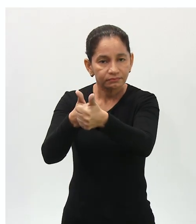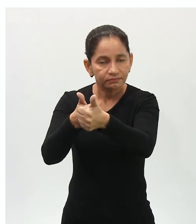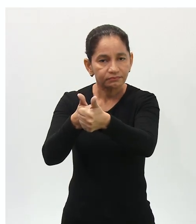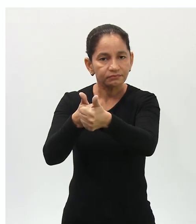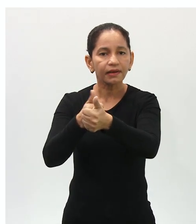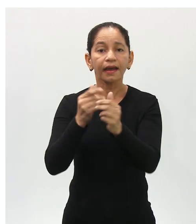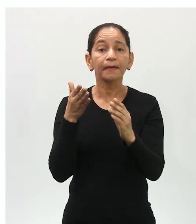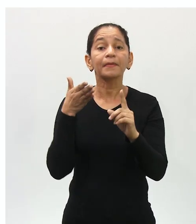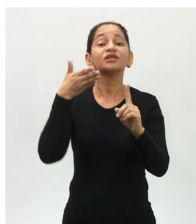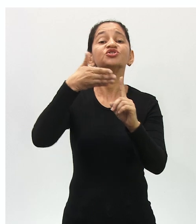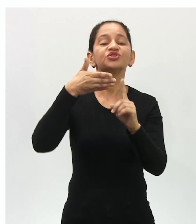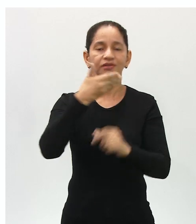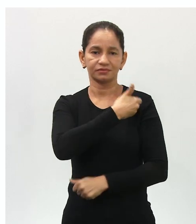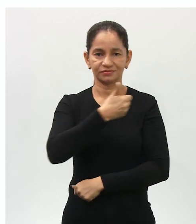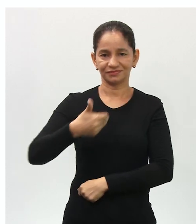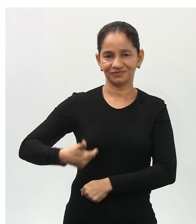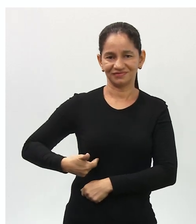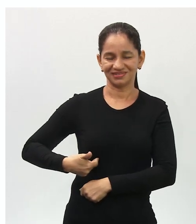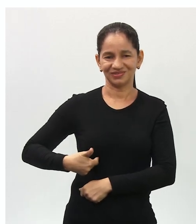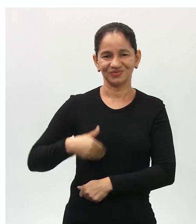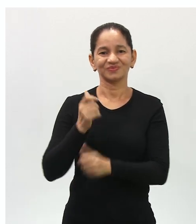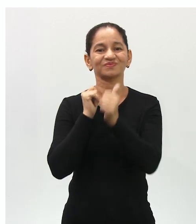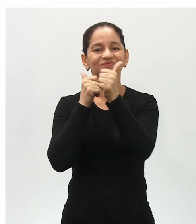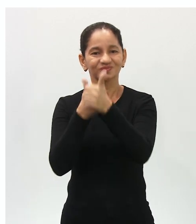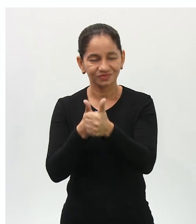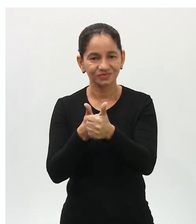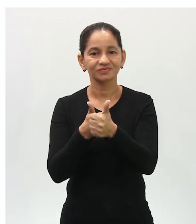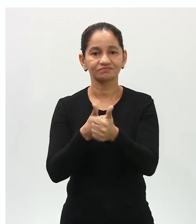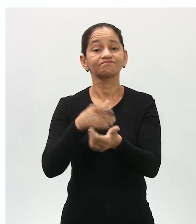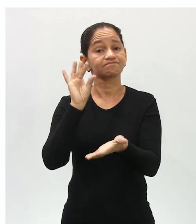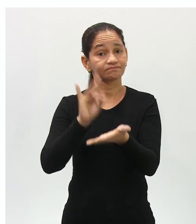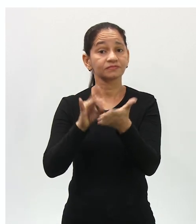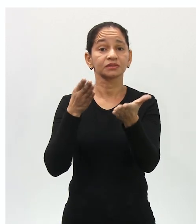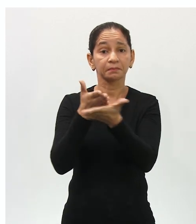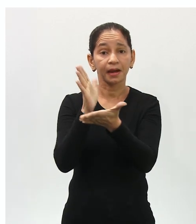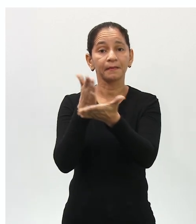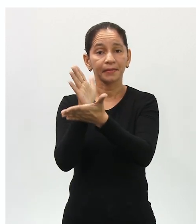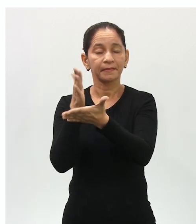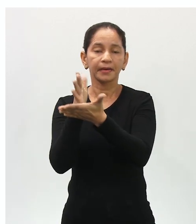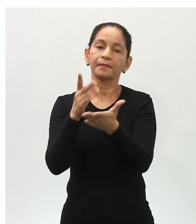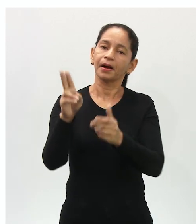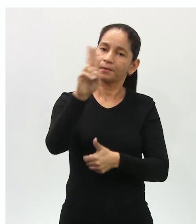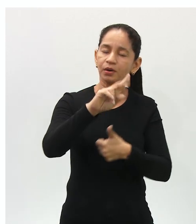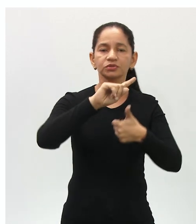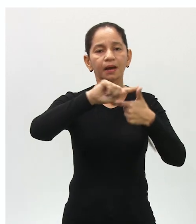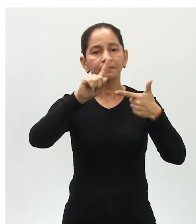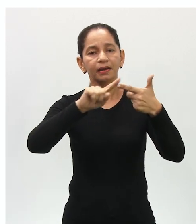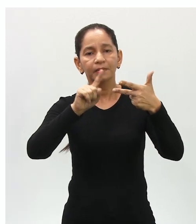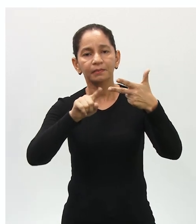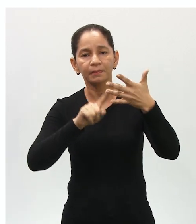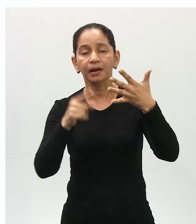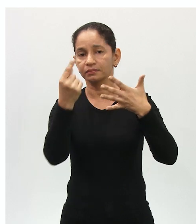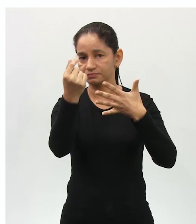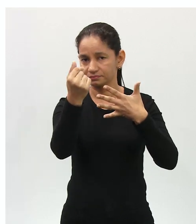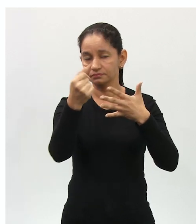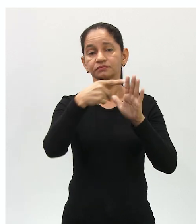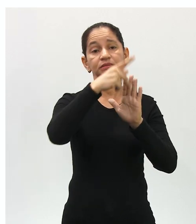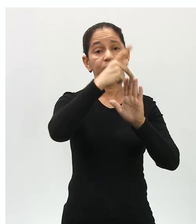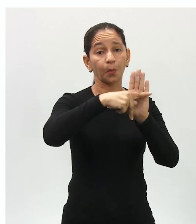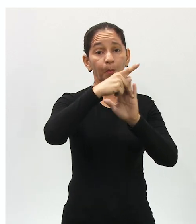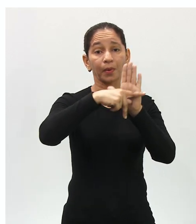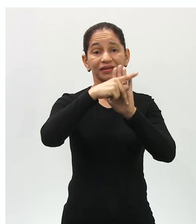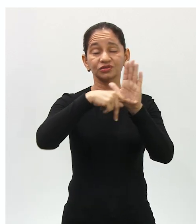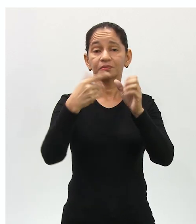para a administração pública, base para as autorizações orçamentárias anuais. Então, o